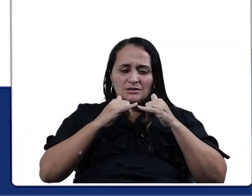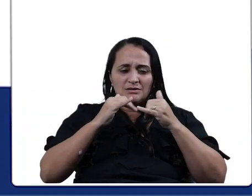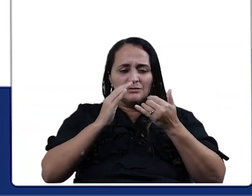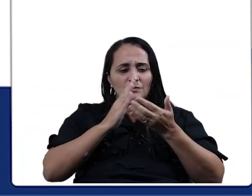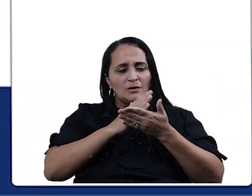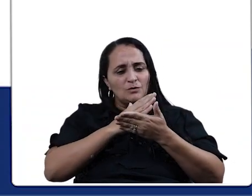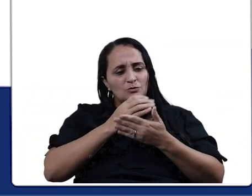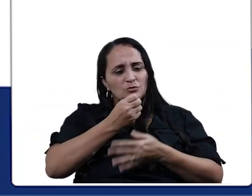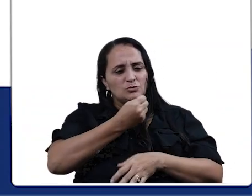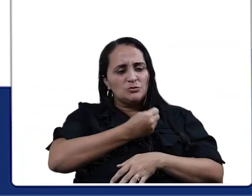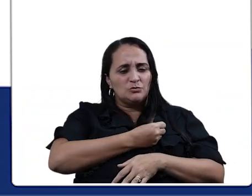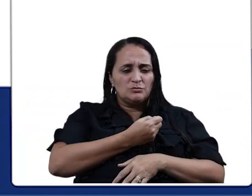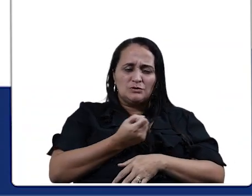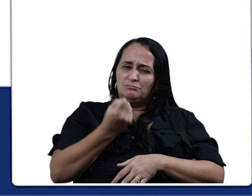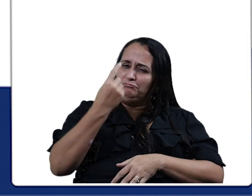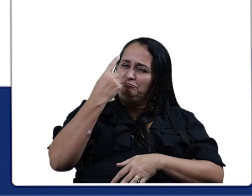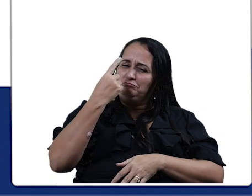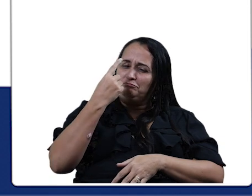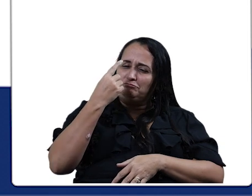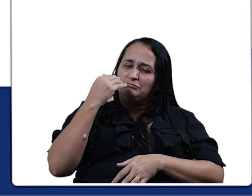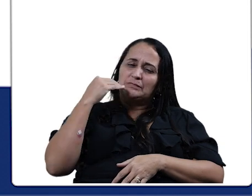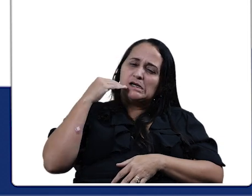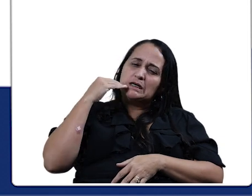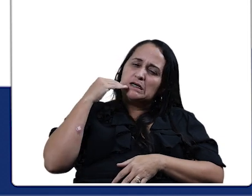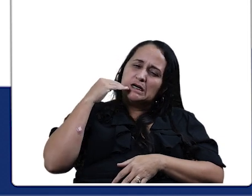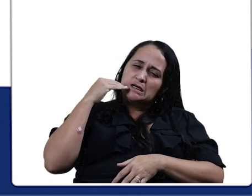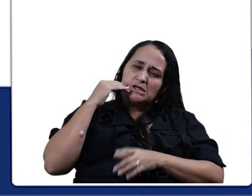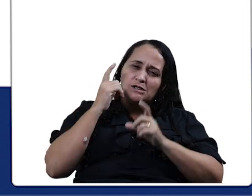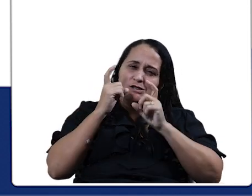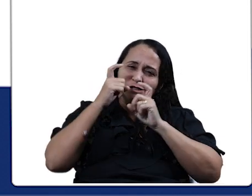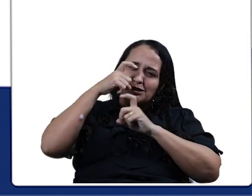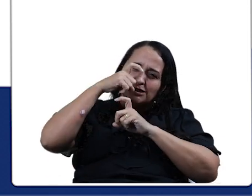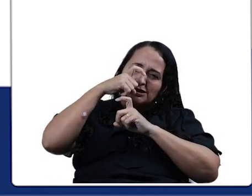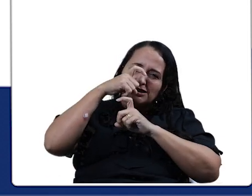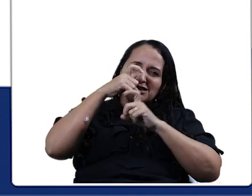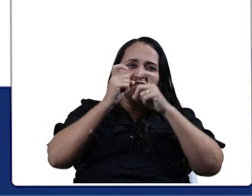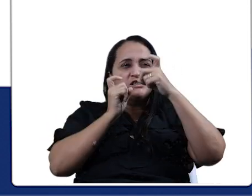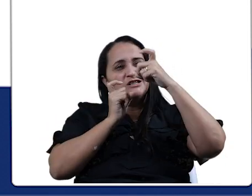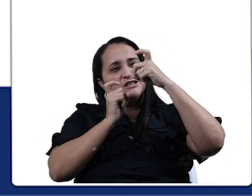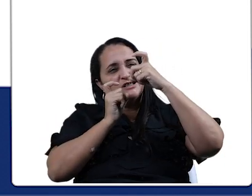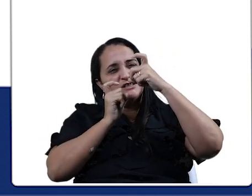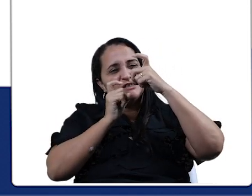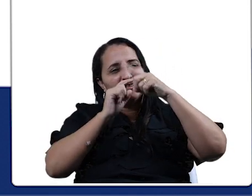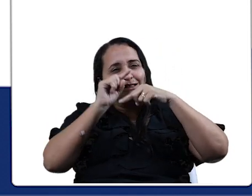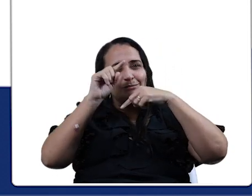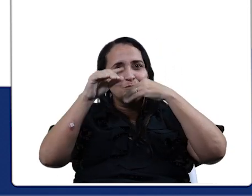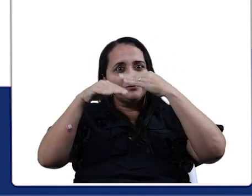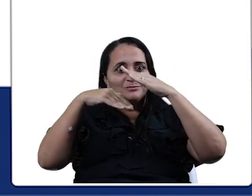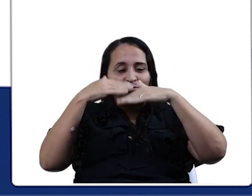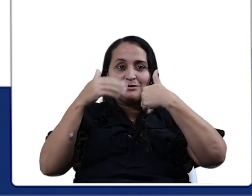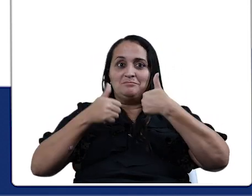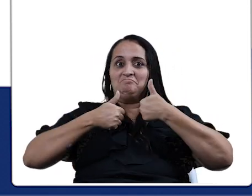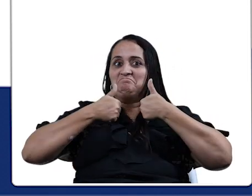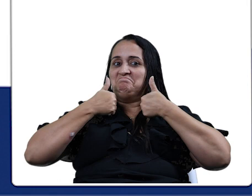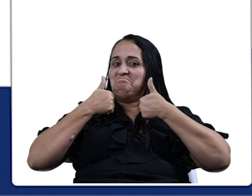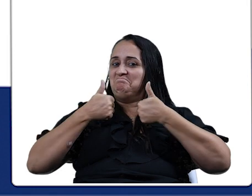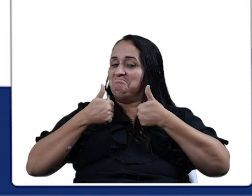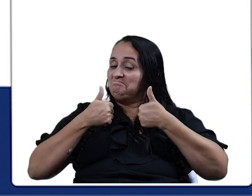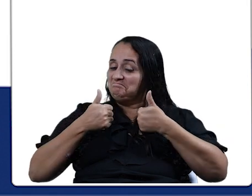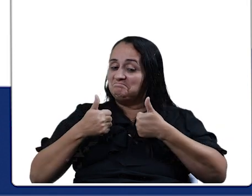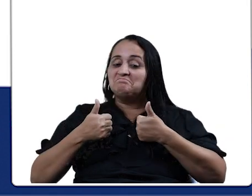Alguns números mais diferentes, outros mais tortinhos, mas sim, foi uma